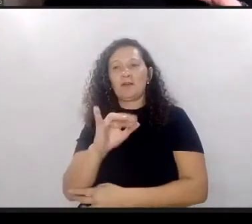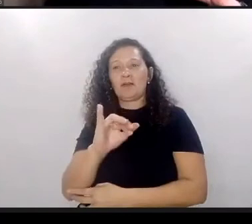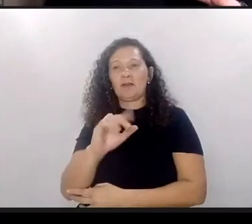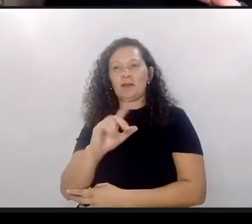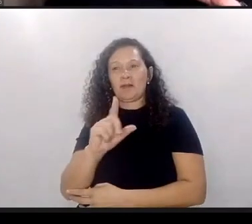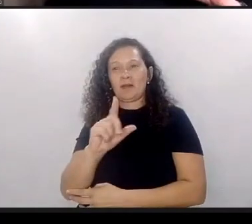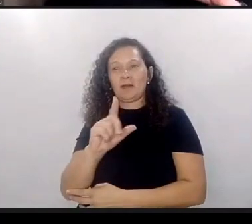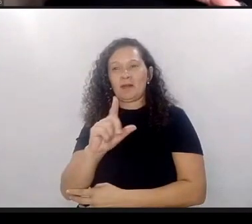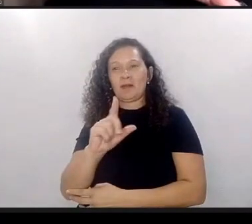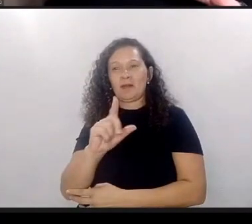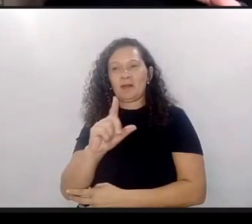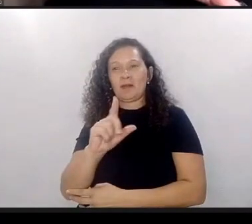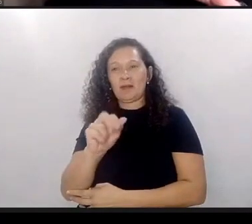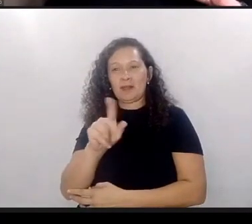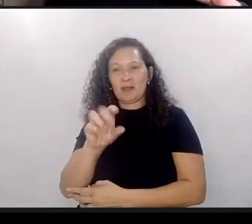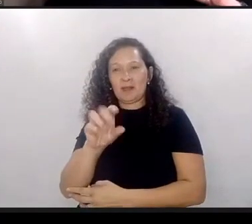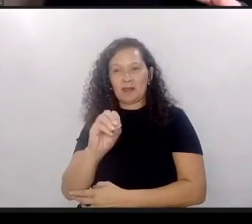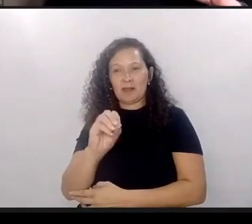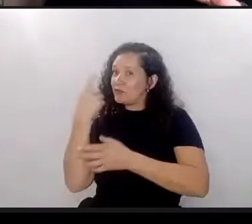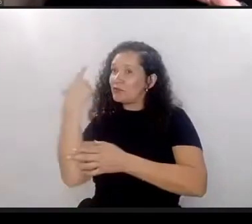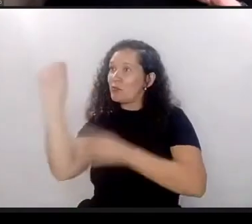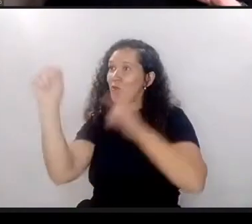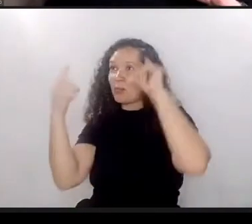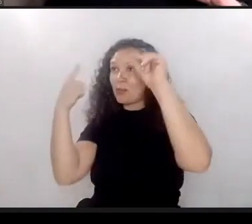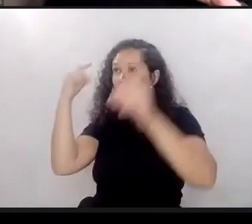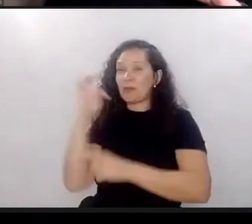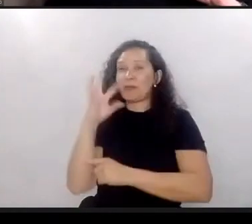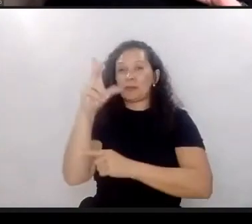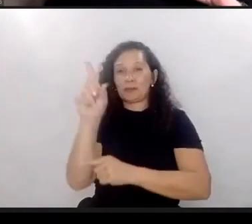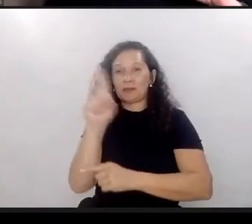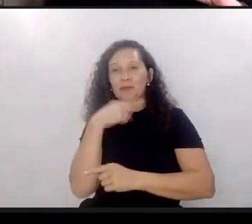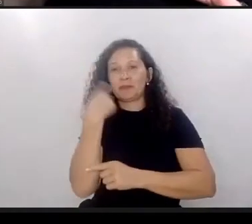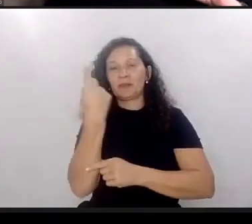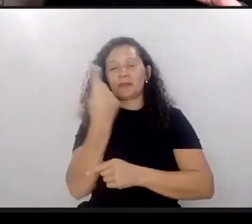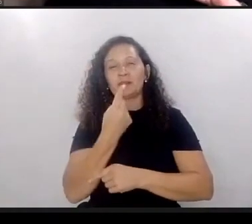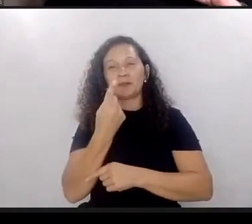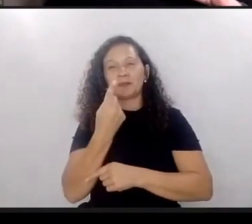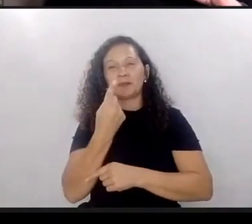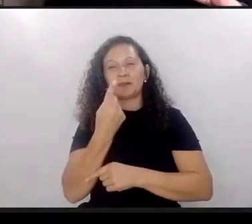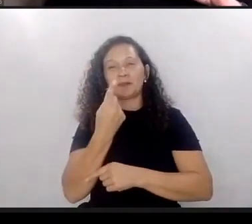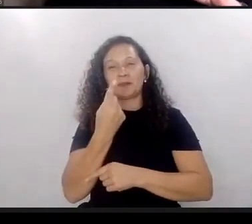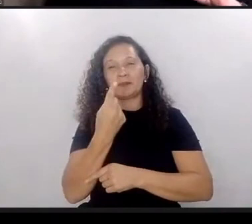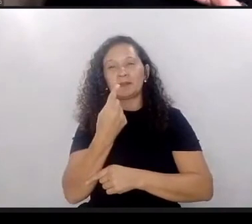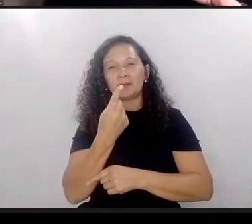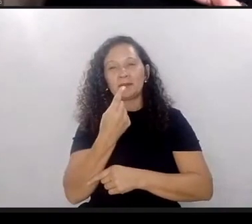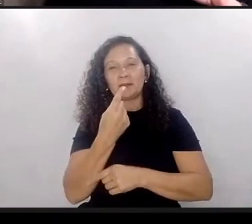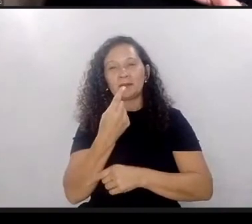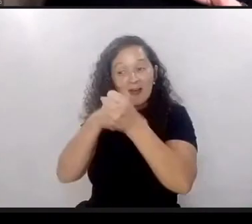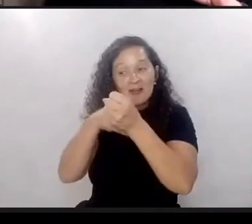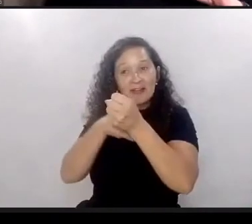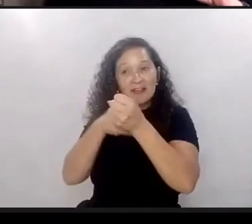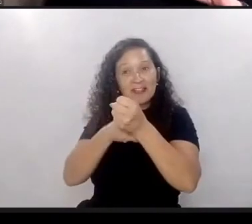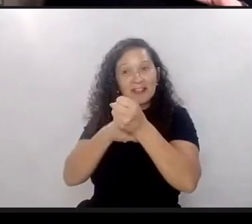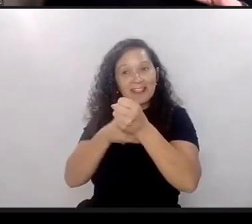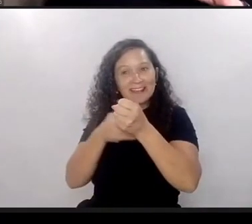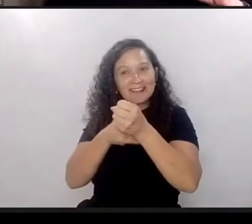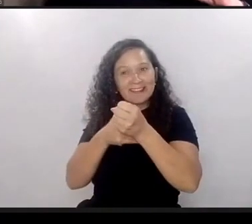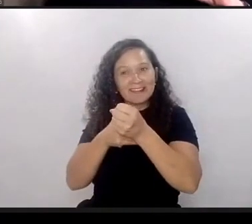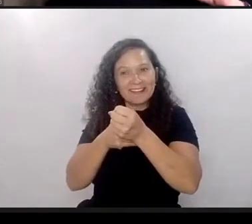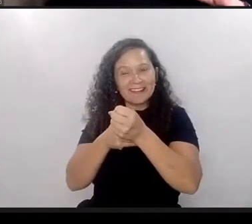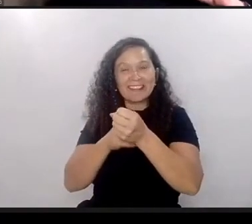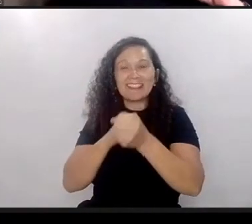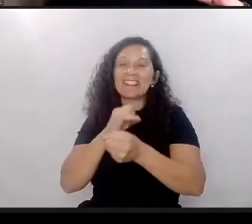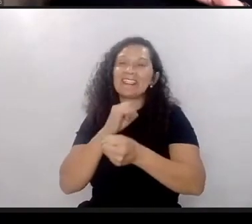da sala. A gente vai revelar o segredo do Gabriel que ele vai ter sexta-feira. Mentira. Gabriel, a gente quer fazer uma